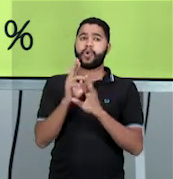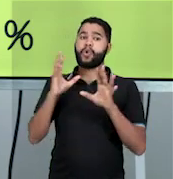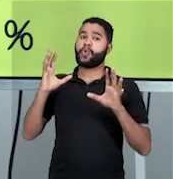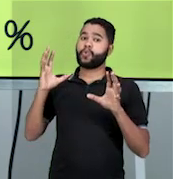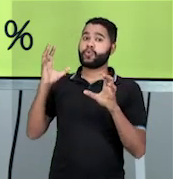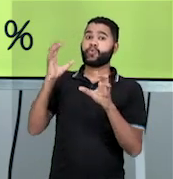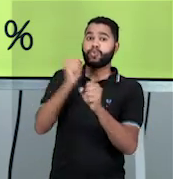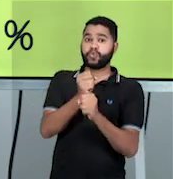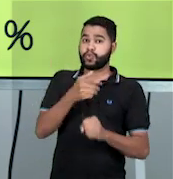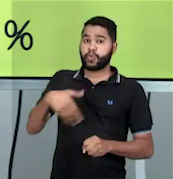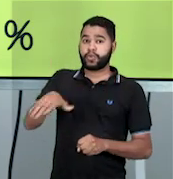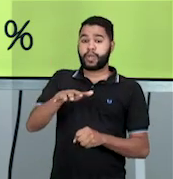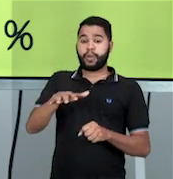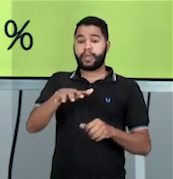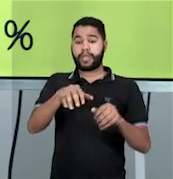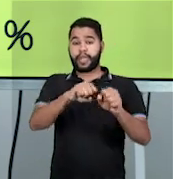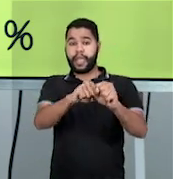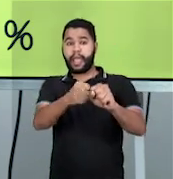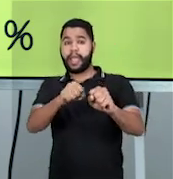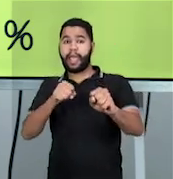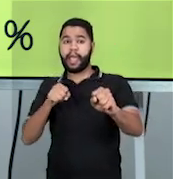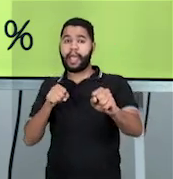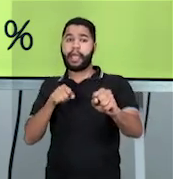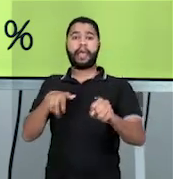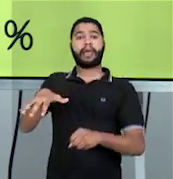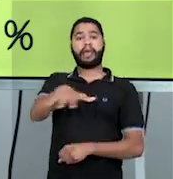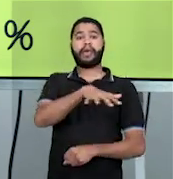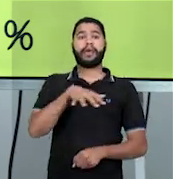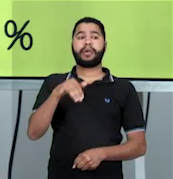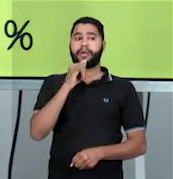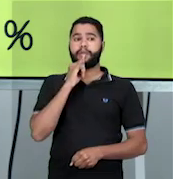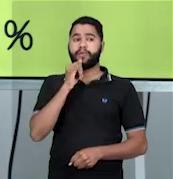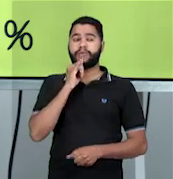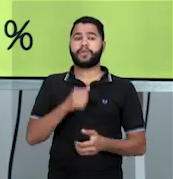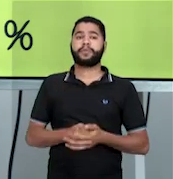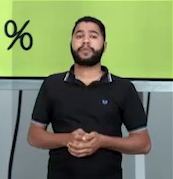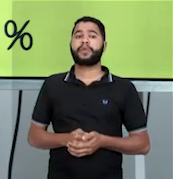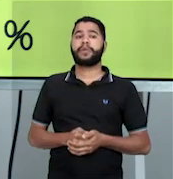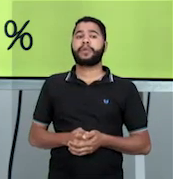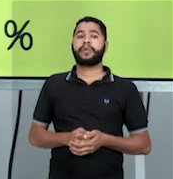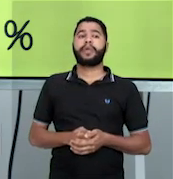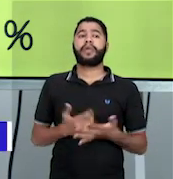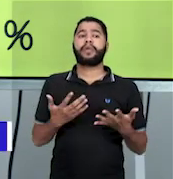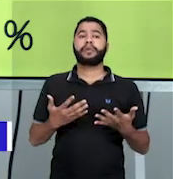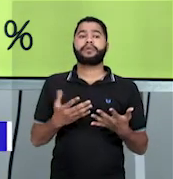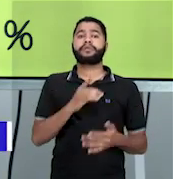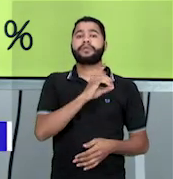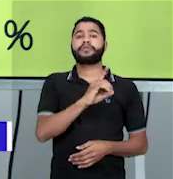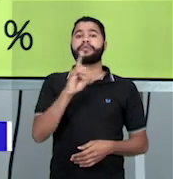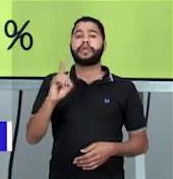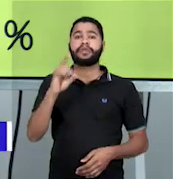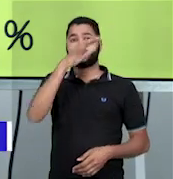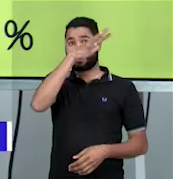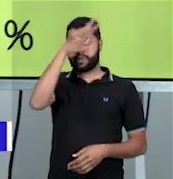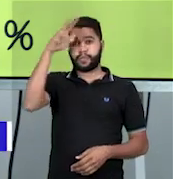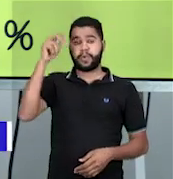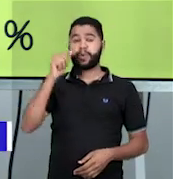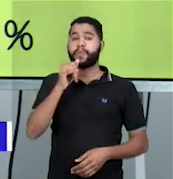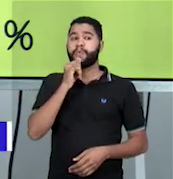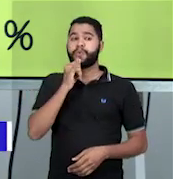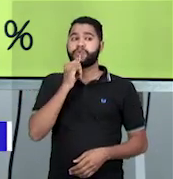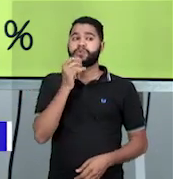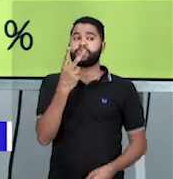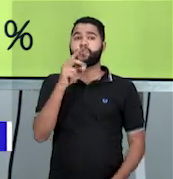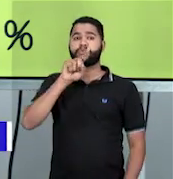de habitantes e a área territorial que ocupa. Então, por exemplo, a densidade demográfica do Amazonas, por exemplo, é